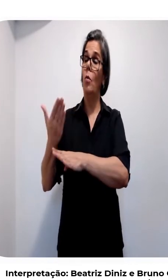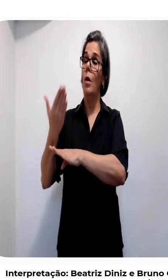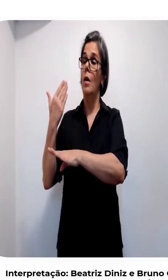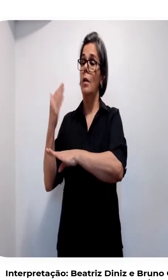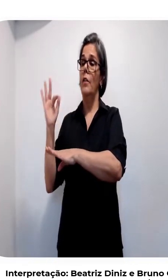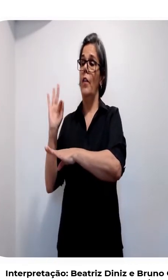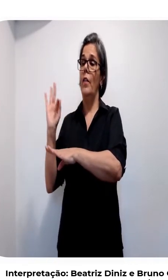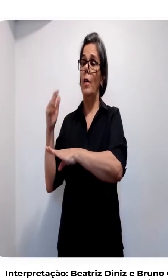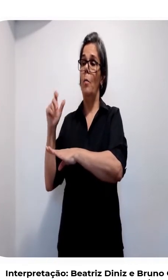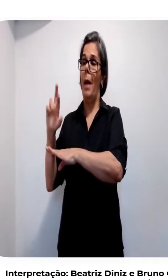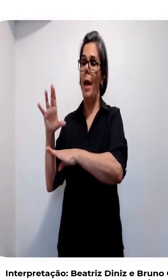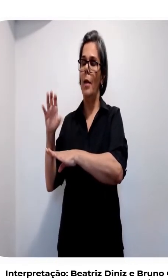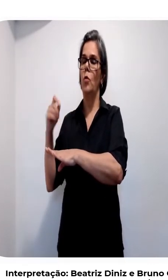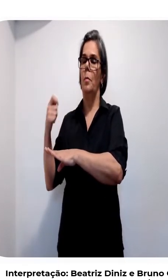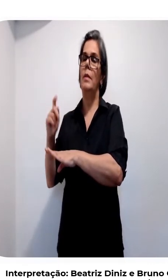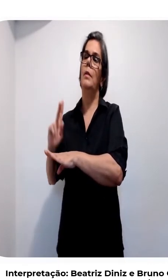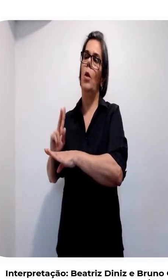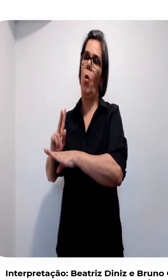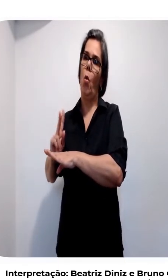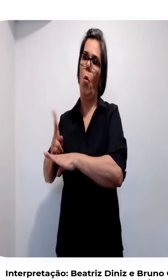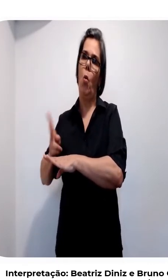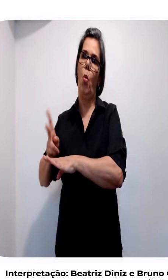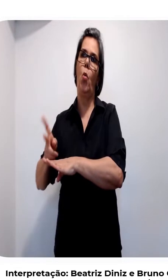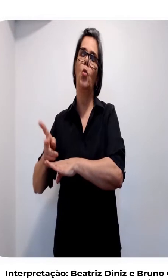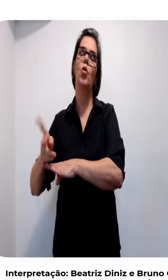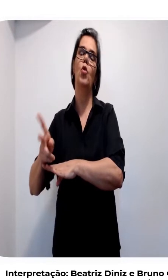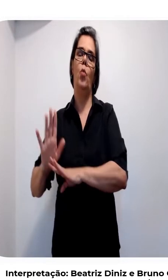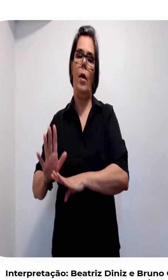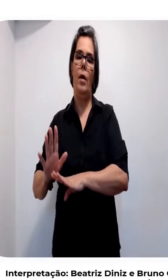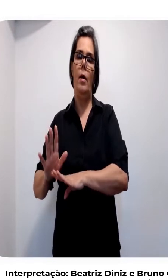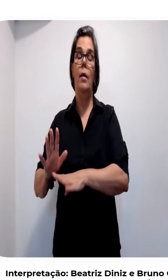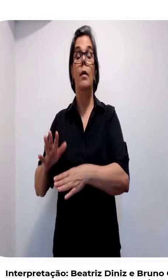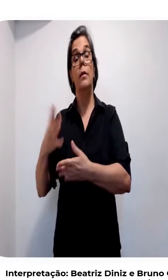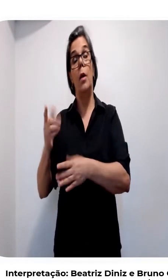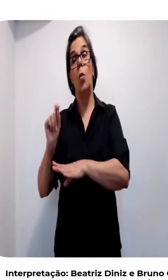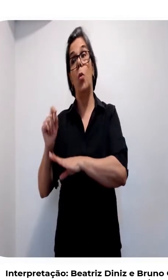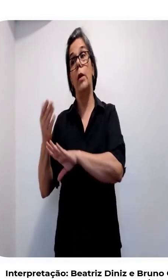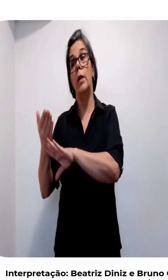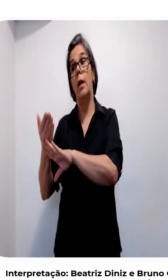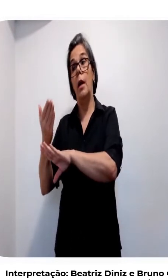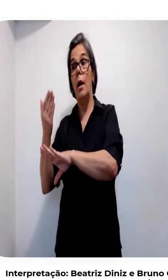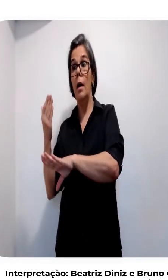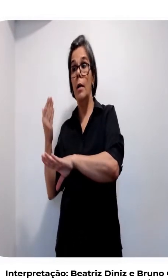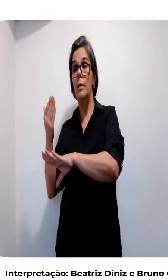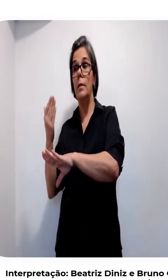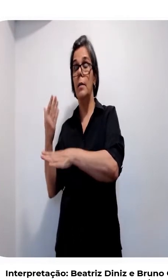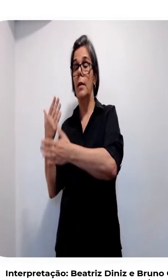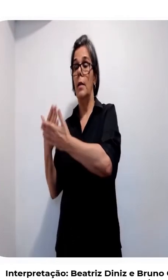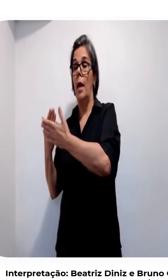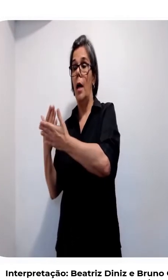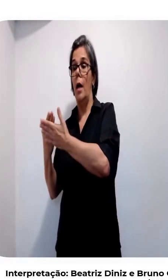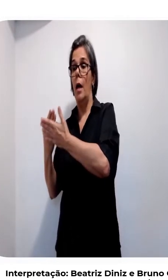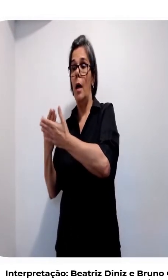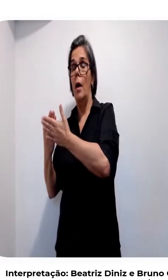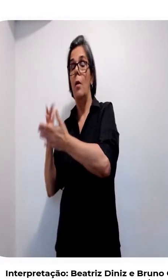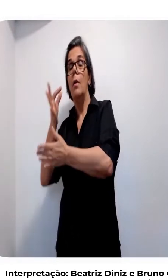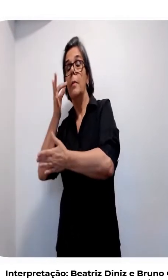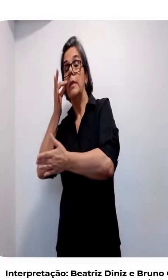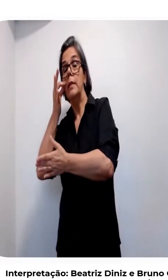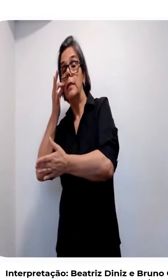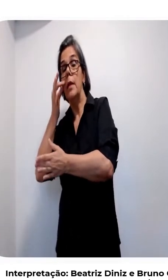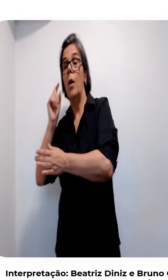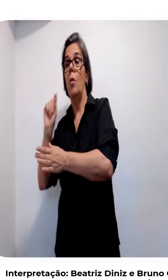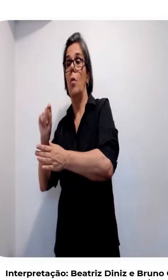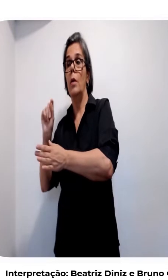seja continuado, né? Então, sempre fazendo uma ponte aí com o que a gente já fez e viu na escola e o